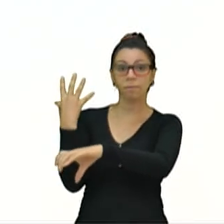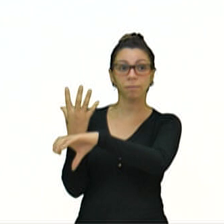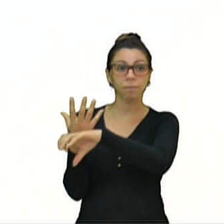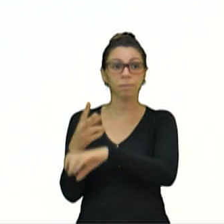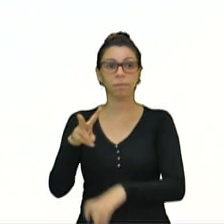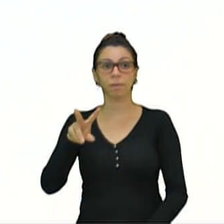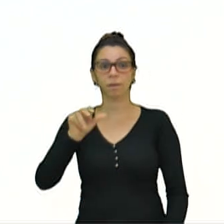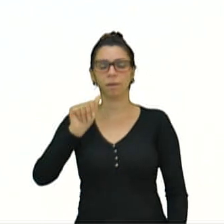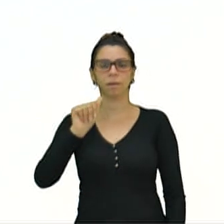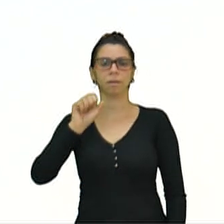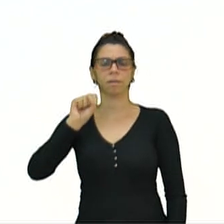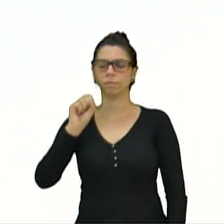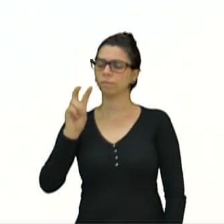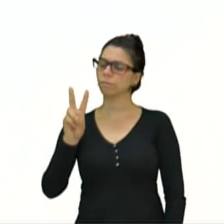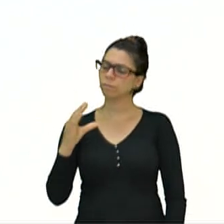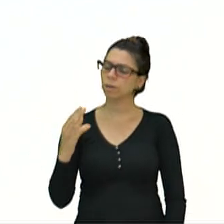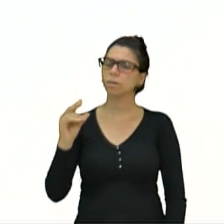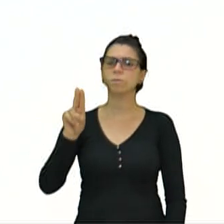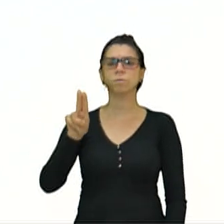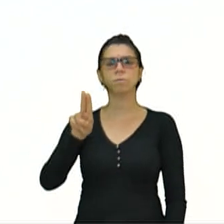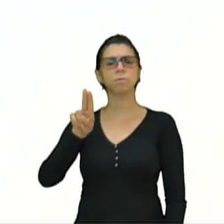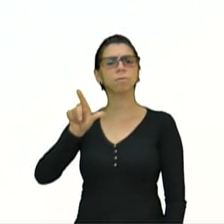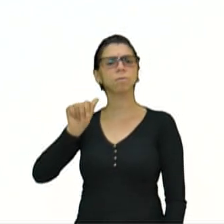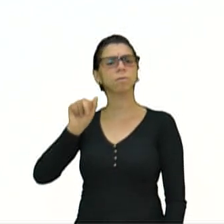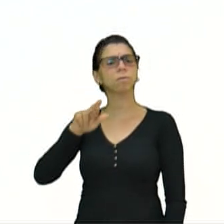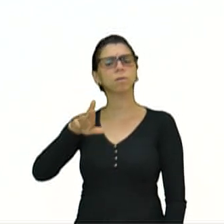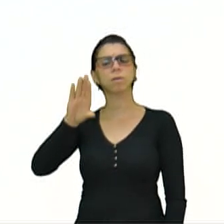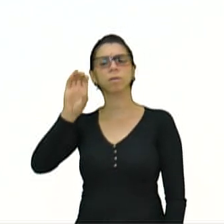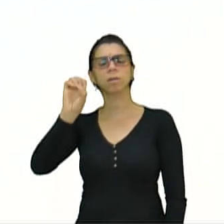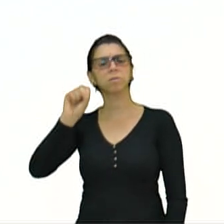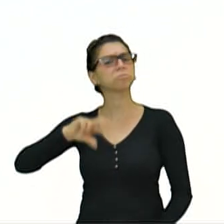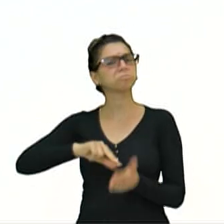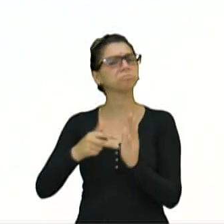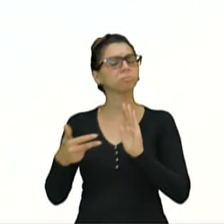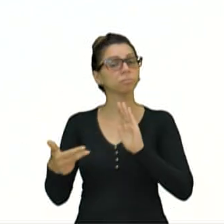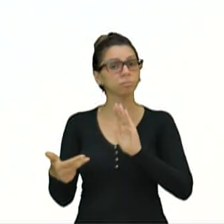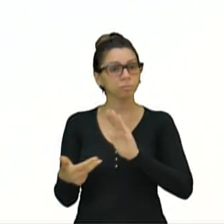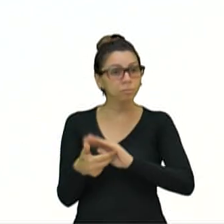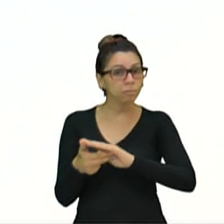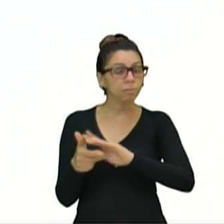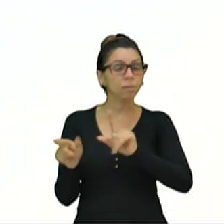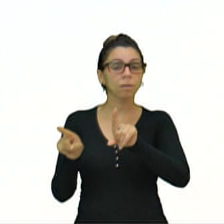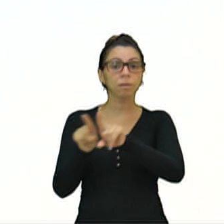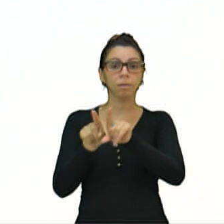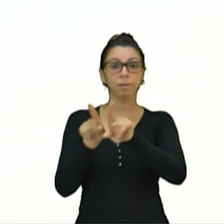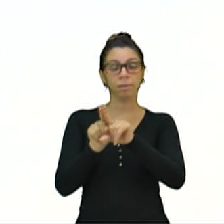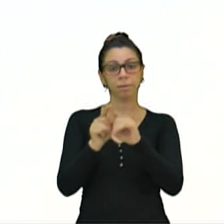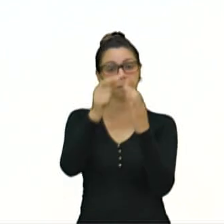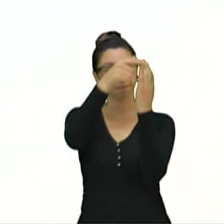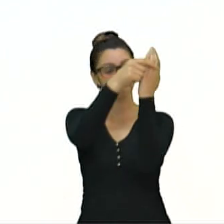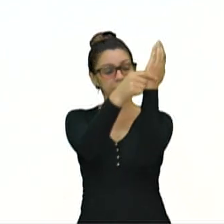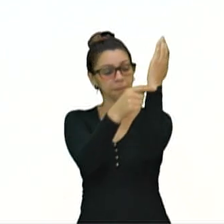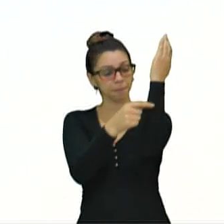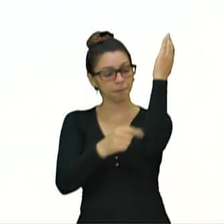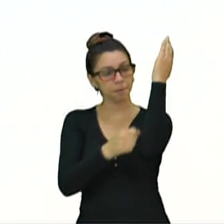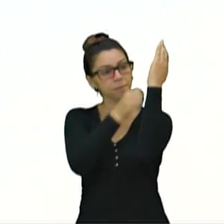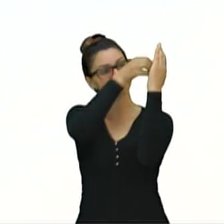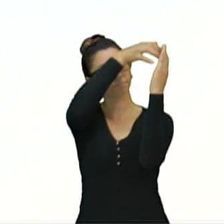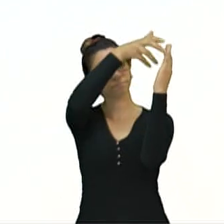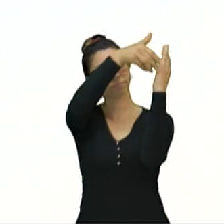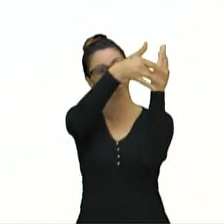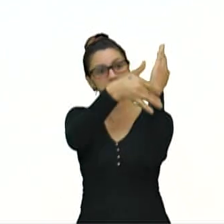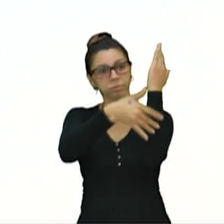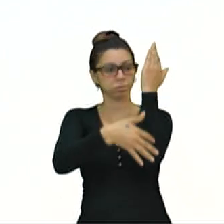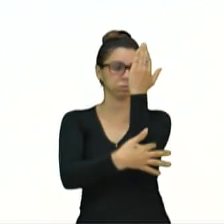vasculares. O que quer dizer que é uma planta vascular? Ela tem tecidos que vão conduzir a seiva por toda